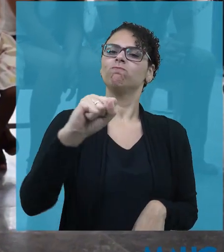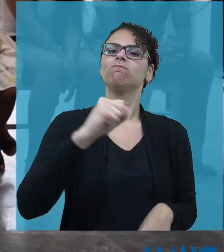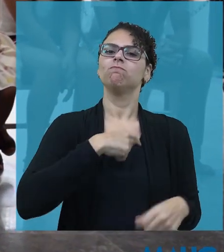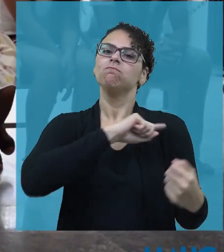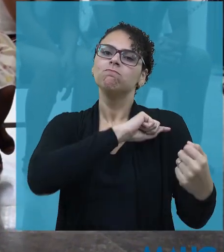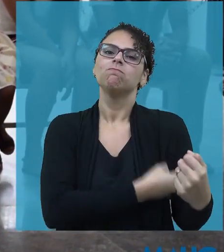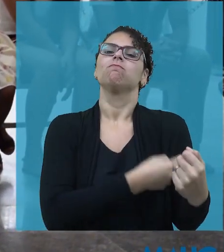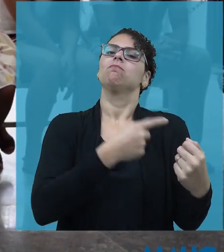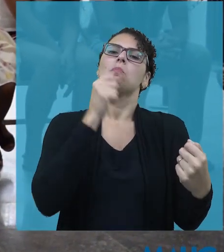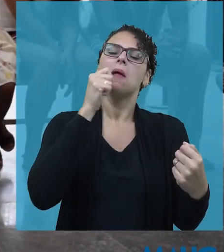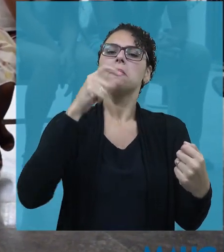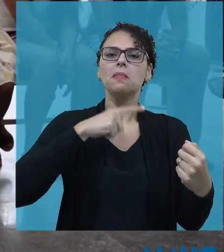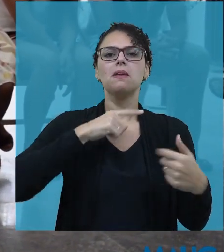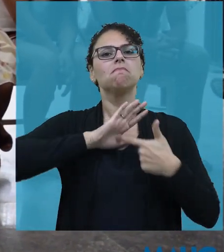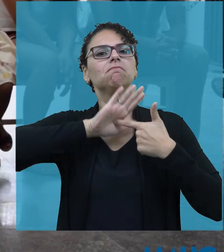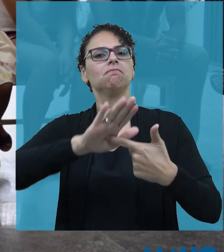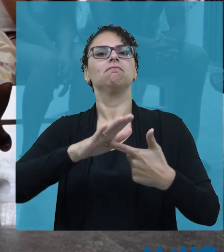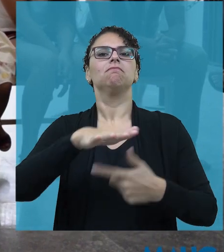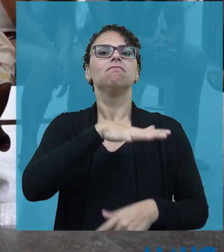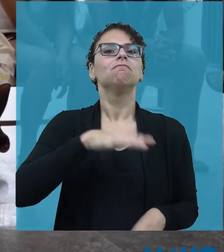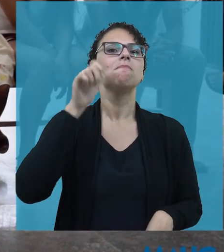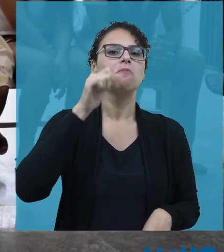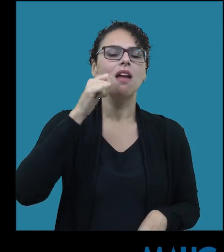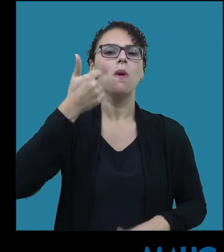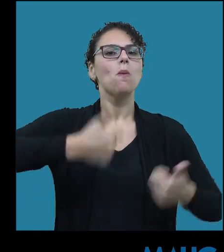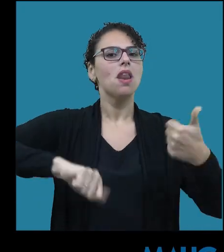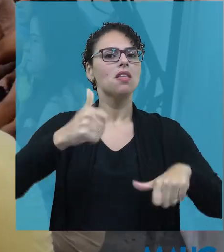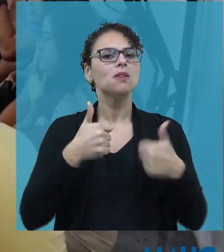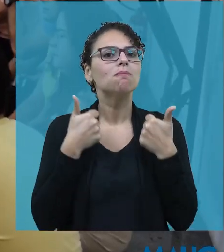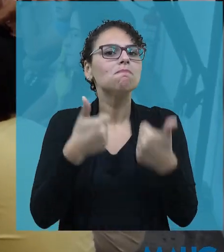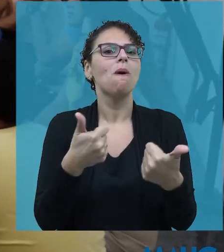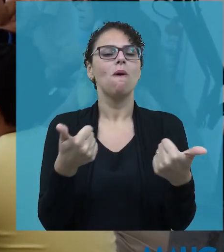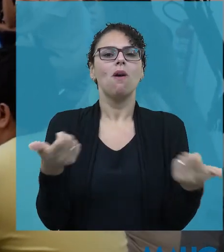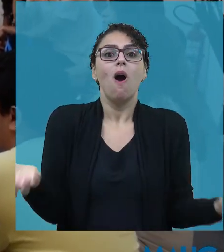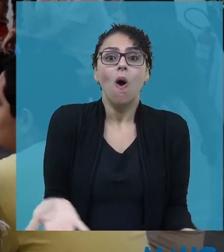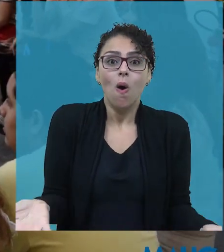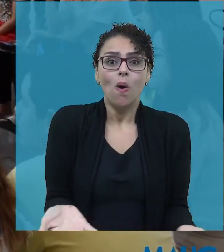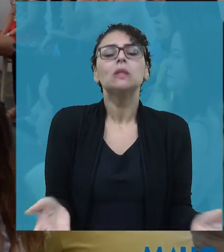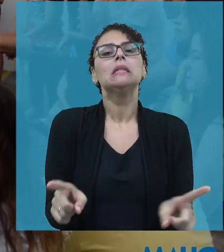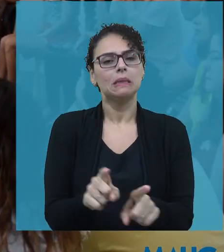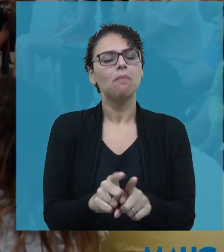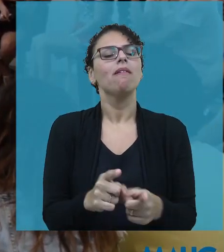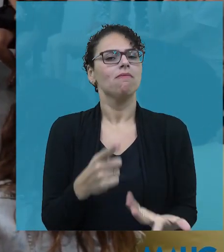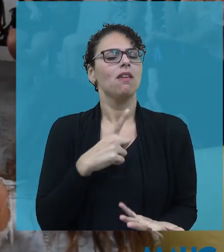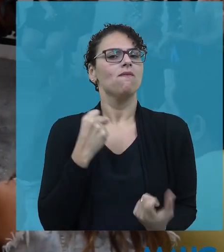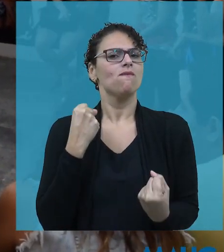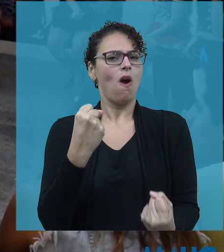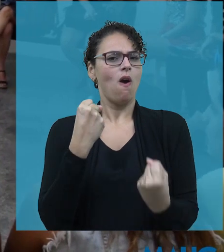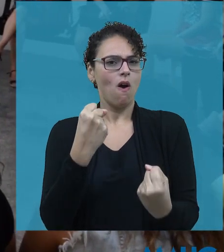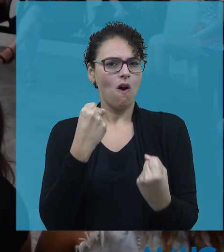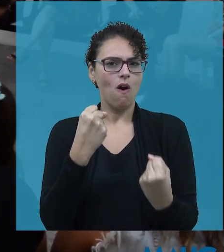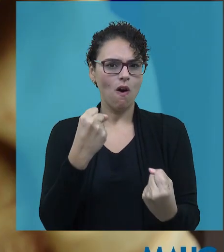é também dizer, sim, nós temos uma produção artística feminina de qualidade,